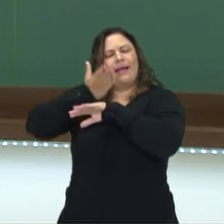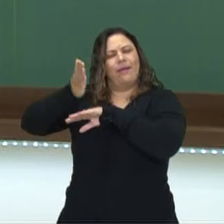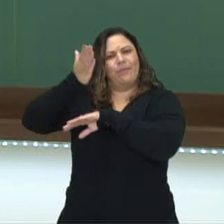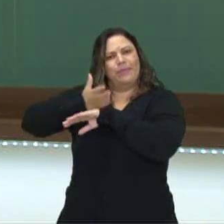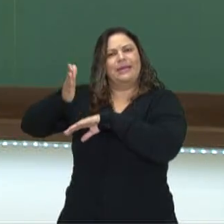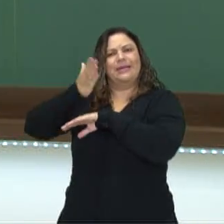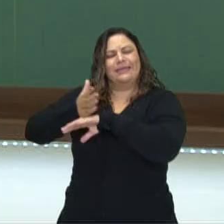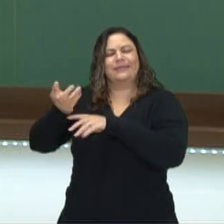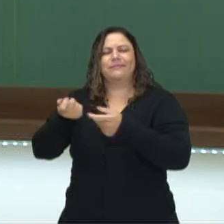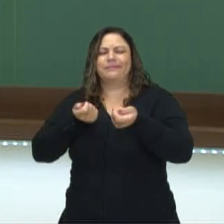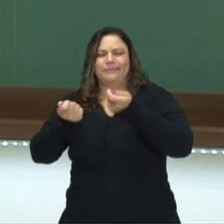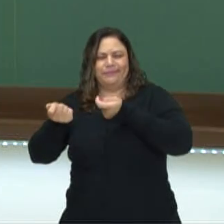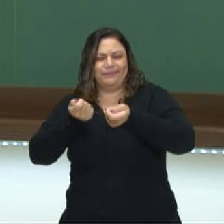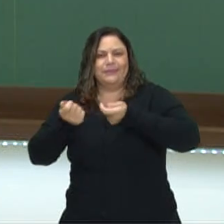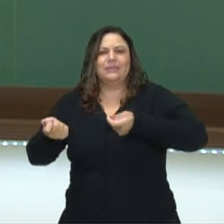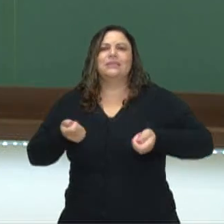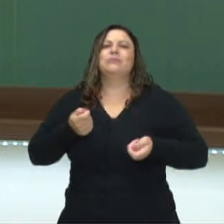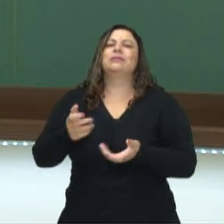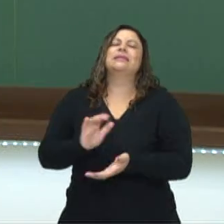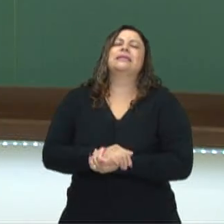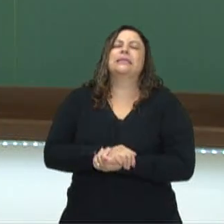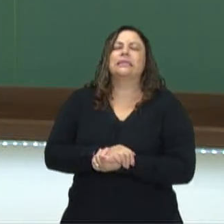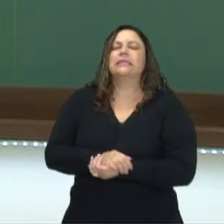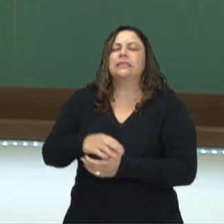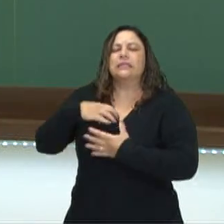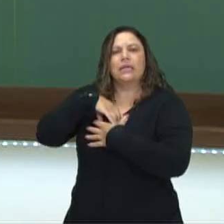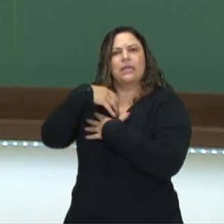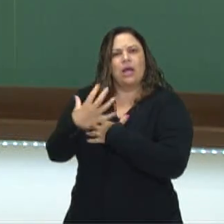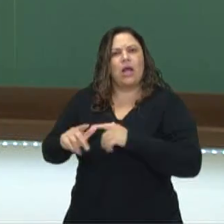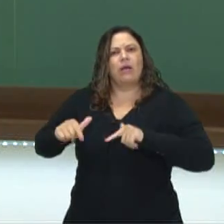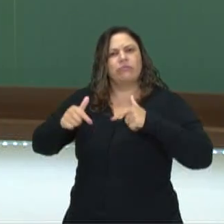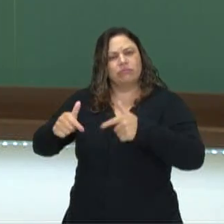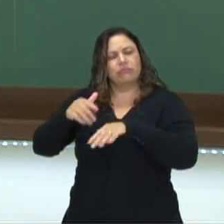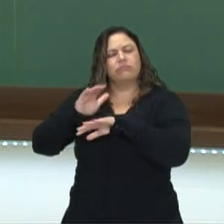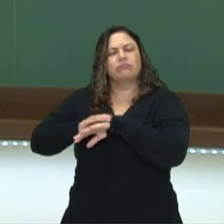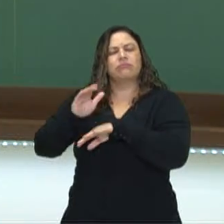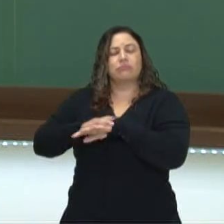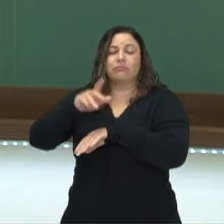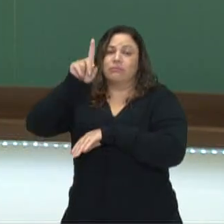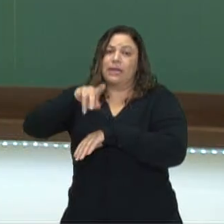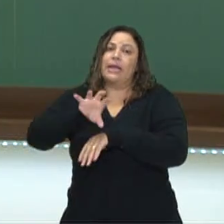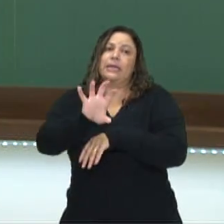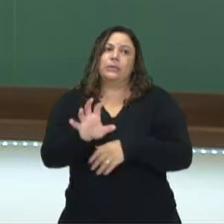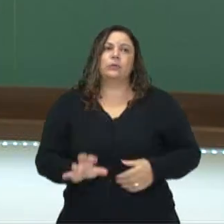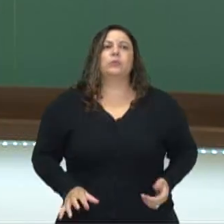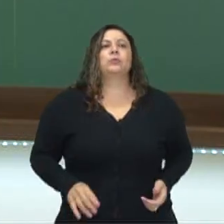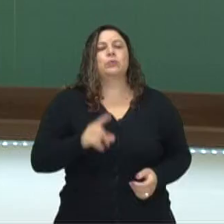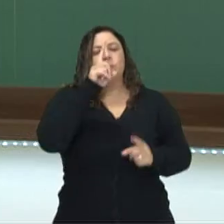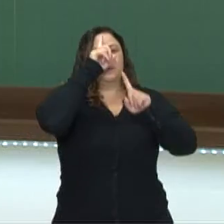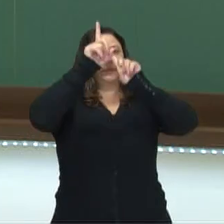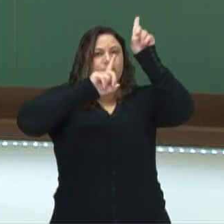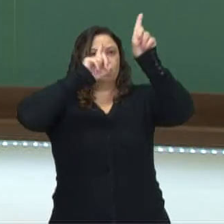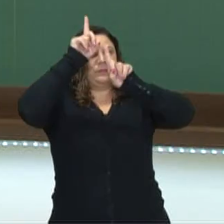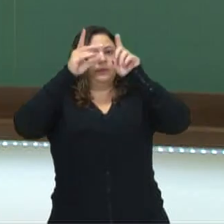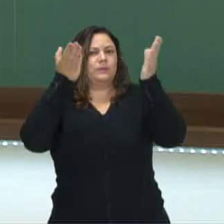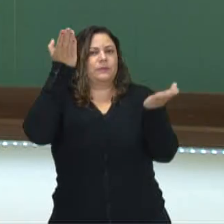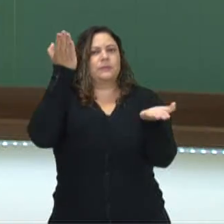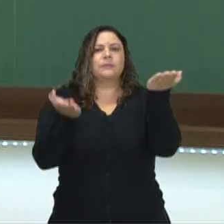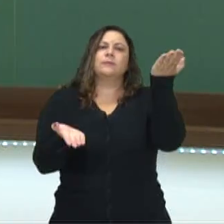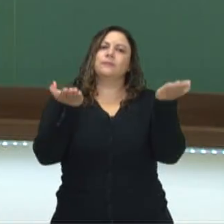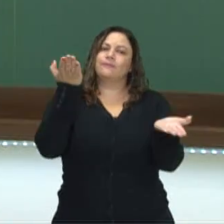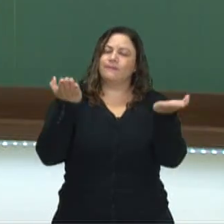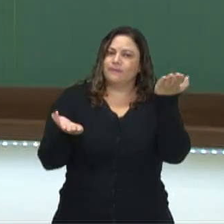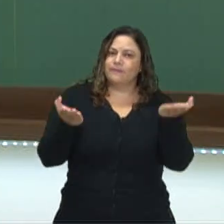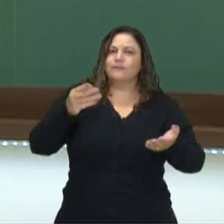mais moderada, né? Então, agir de forma virtuosa seria isso. E essa ideia da mediania